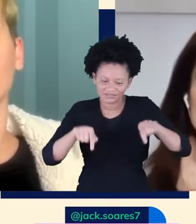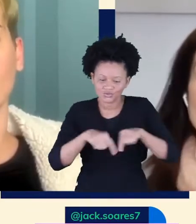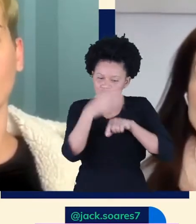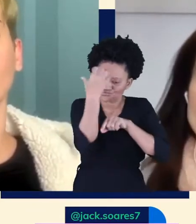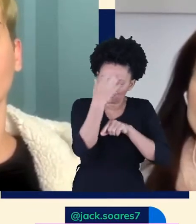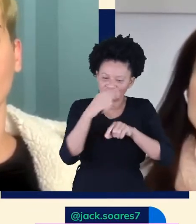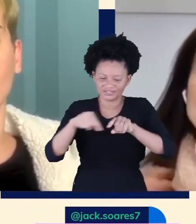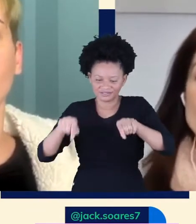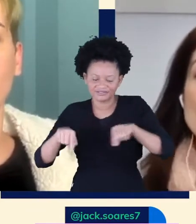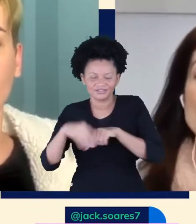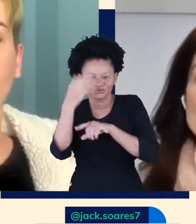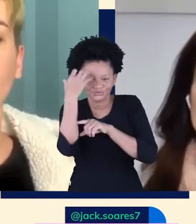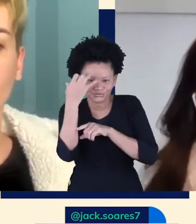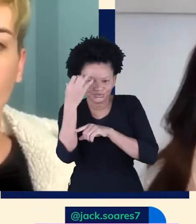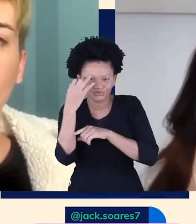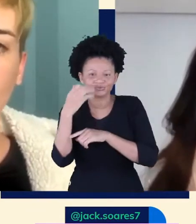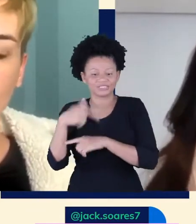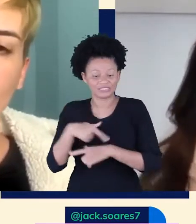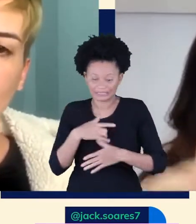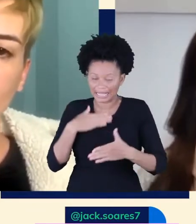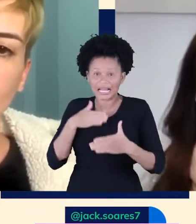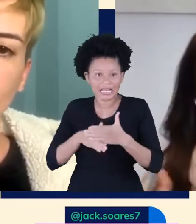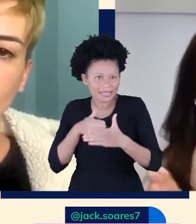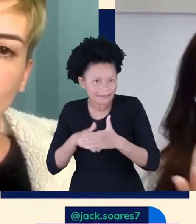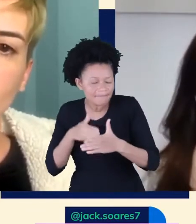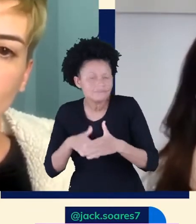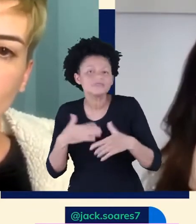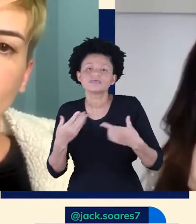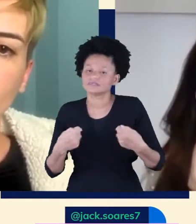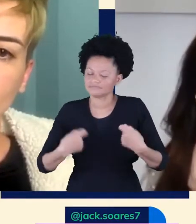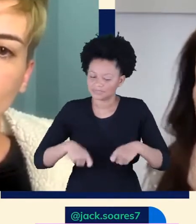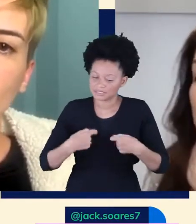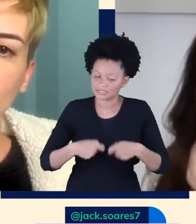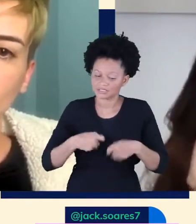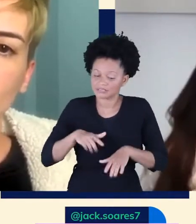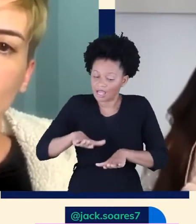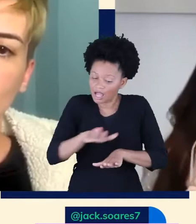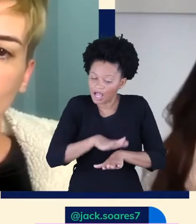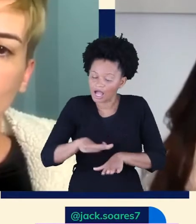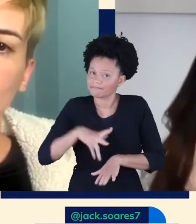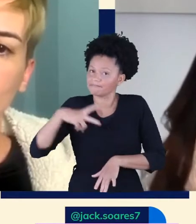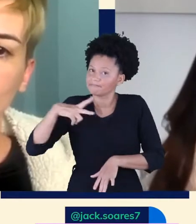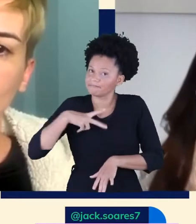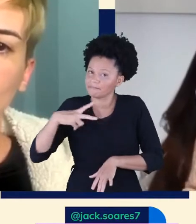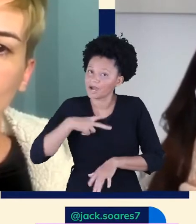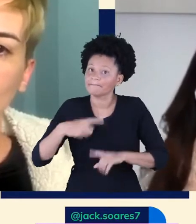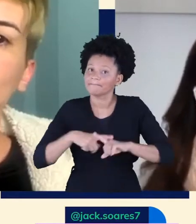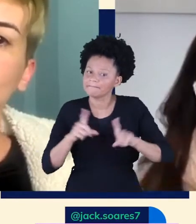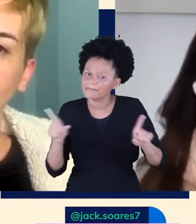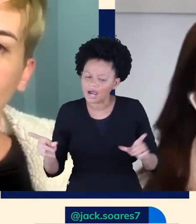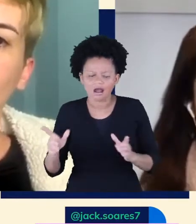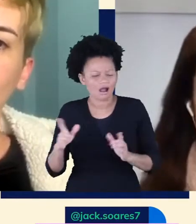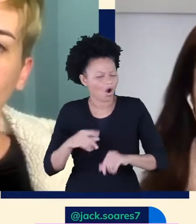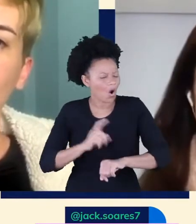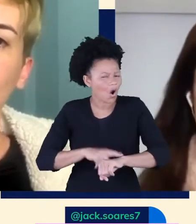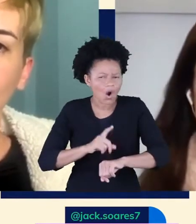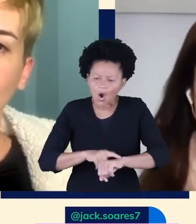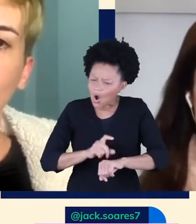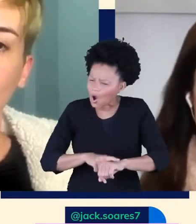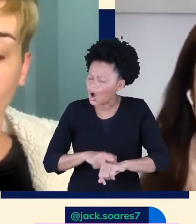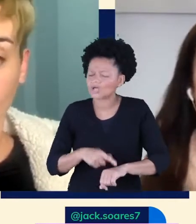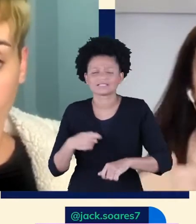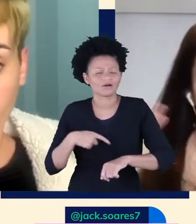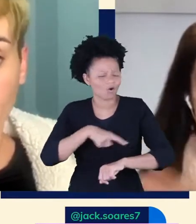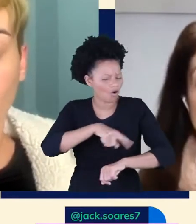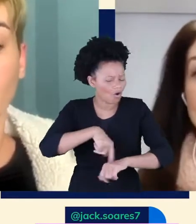que quando a criança crescer, ela vai construindo também, ela vai ter o espaço de privacidade dela, mas todo momento é momento para falar, e até no médico,